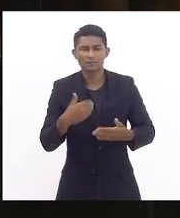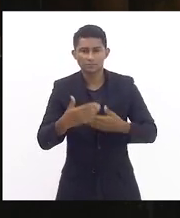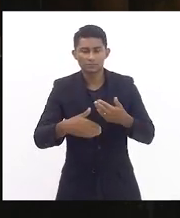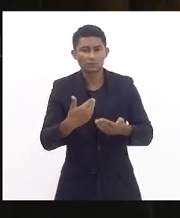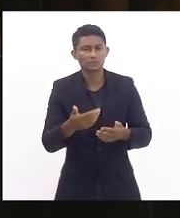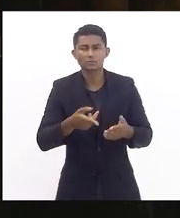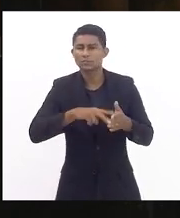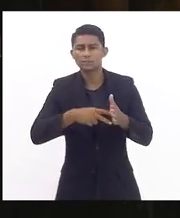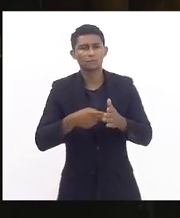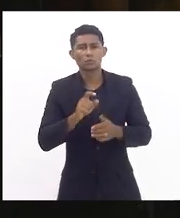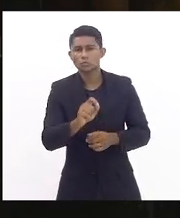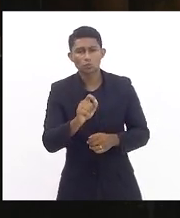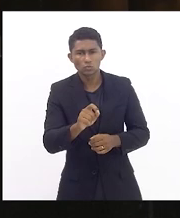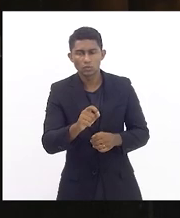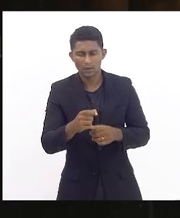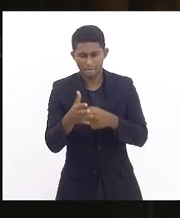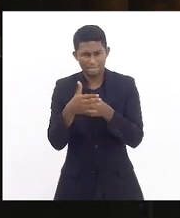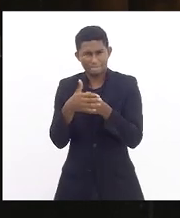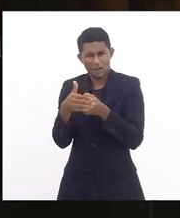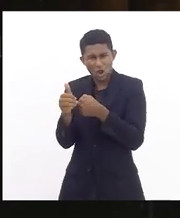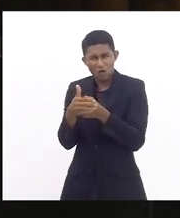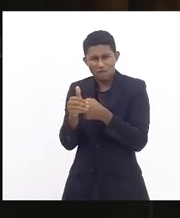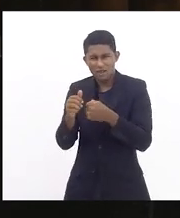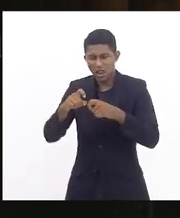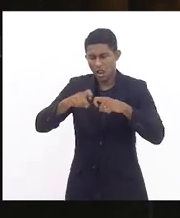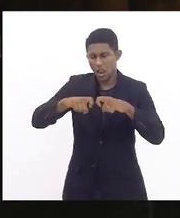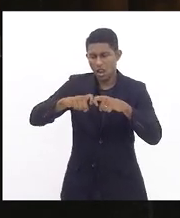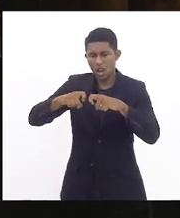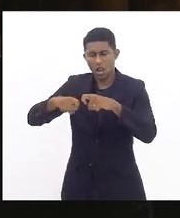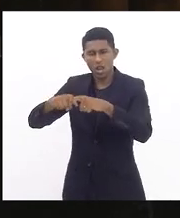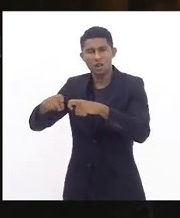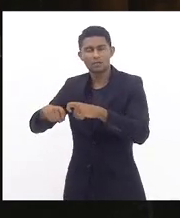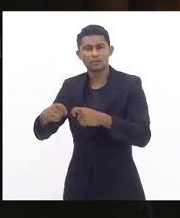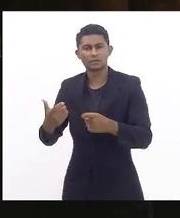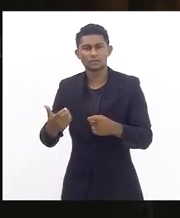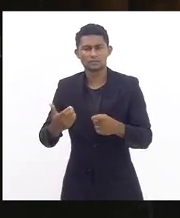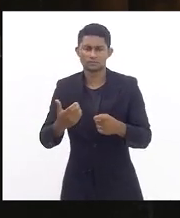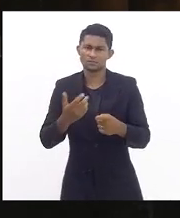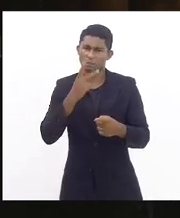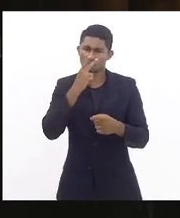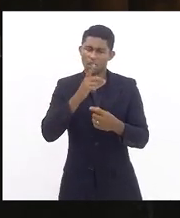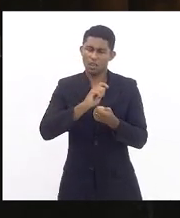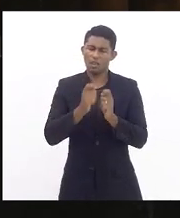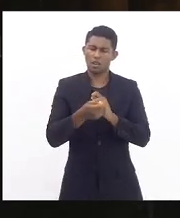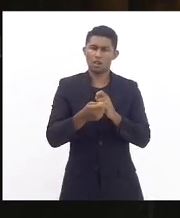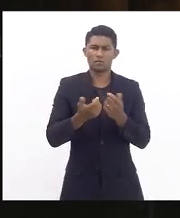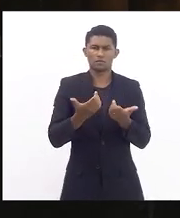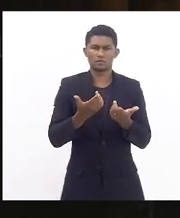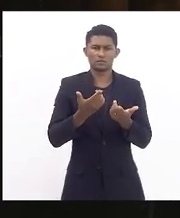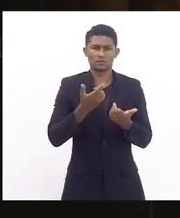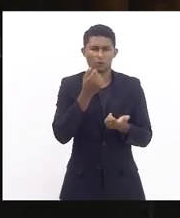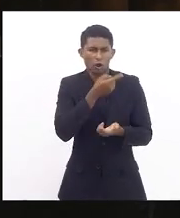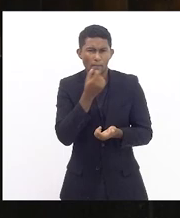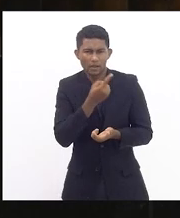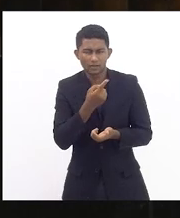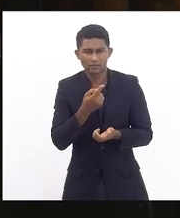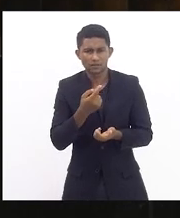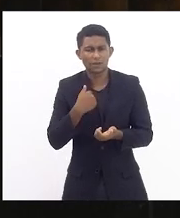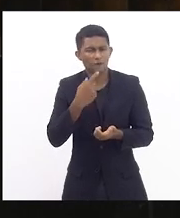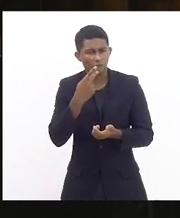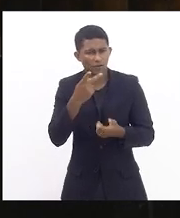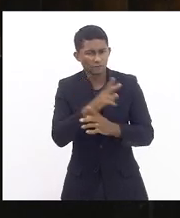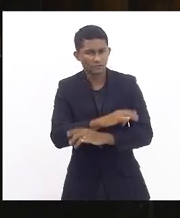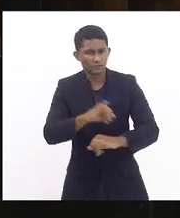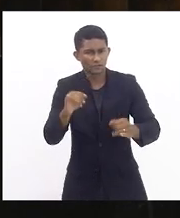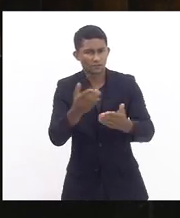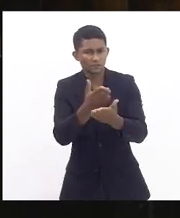mais uma vez, eu chamo a atenção dos senhores e senhoras deputados, respeitosamente, se puderem ter acesso a esse conteúdo. Por que digo